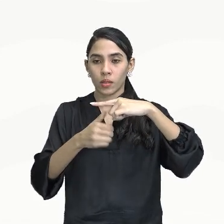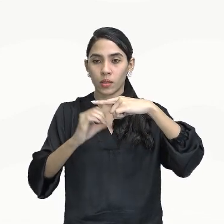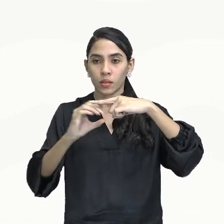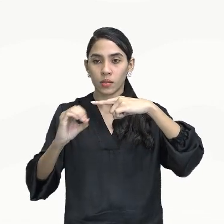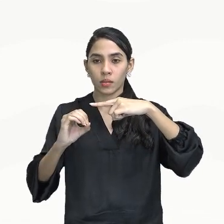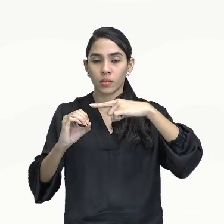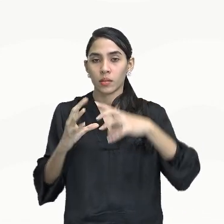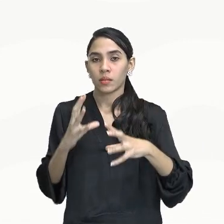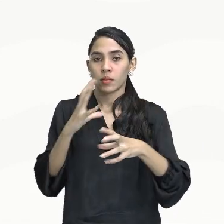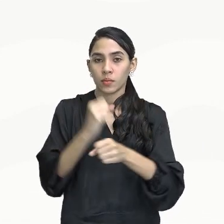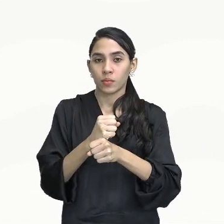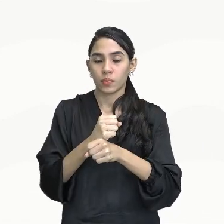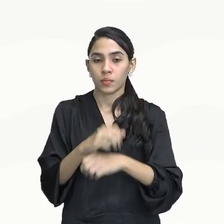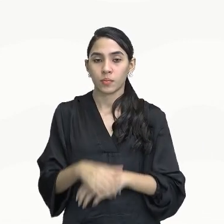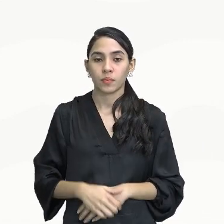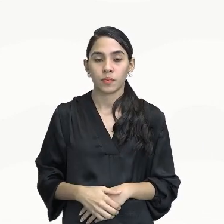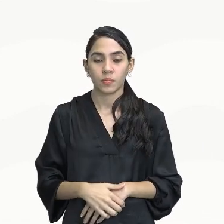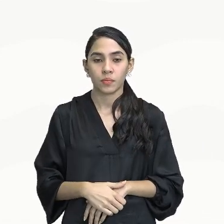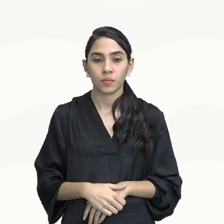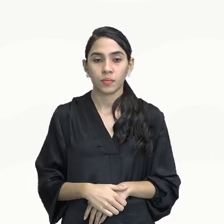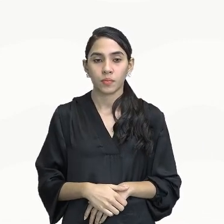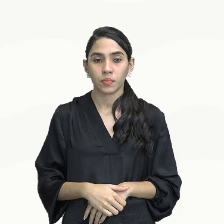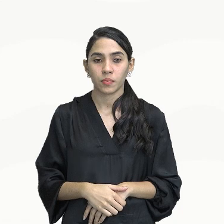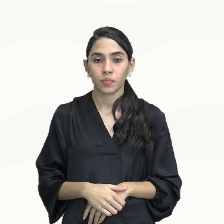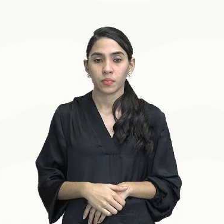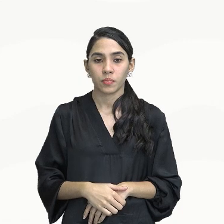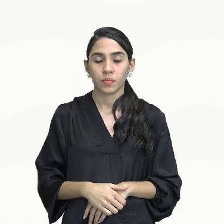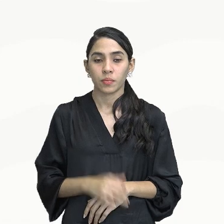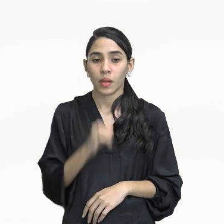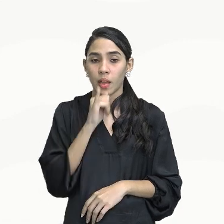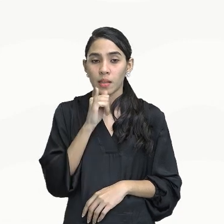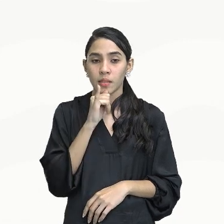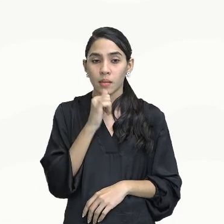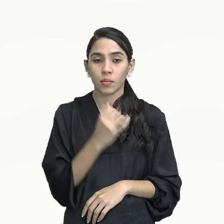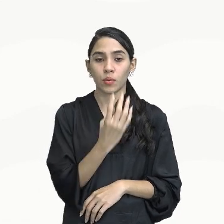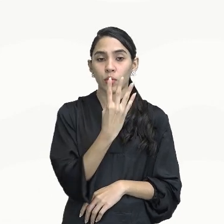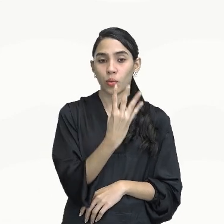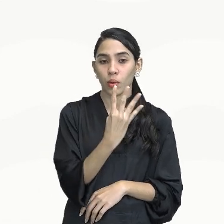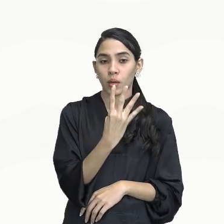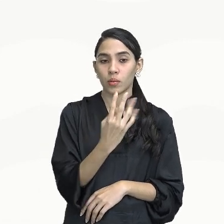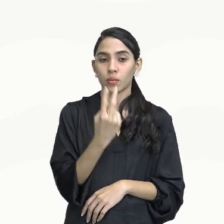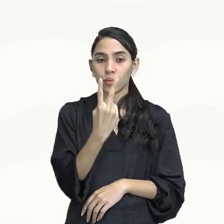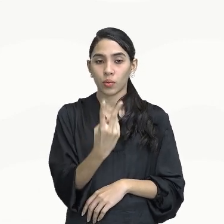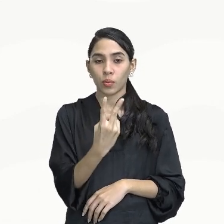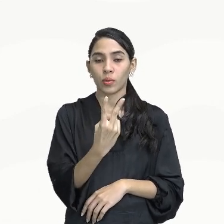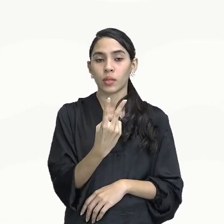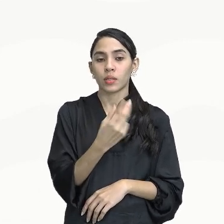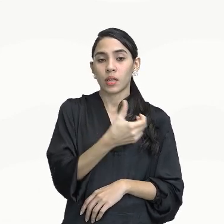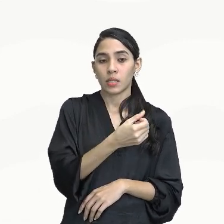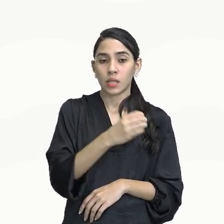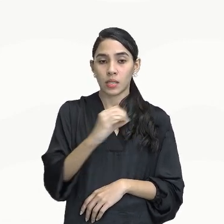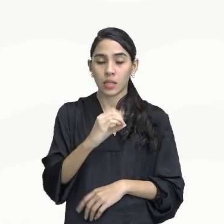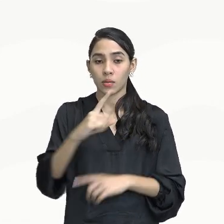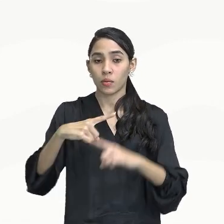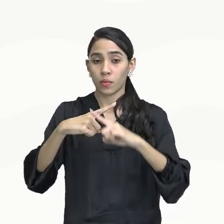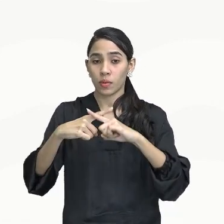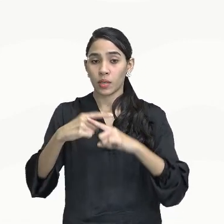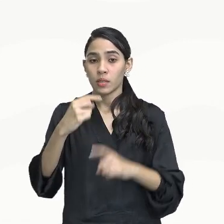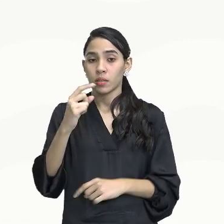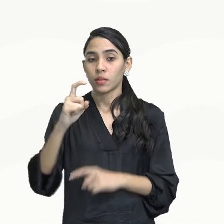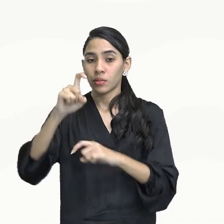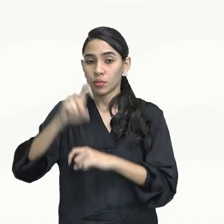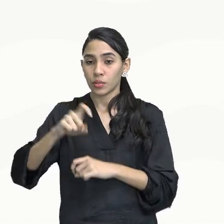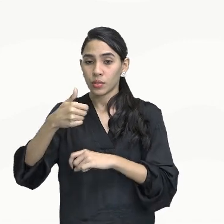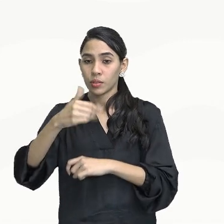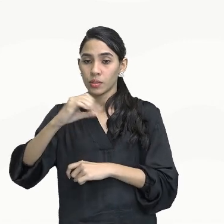a gente calcula aqui o x para o país B, nós vamos ter 600 vezes x igual a